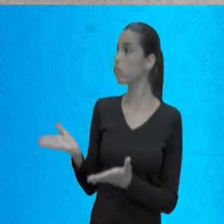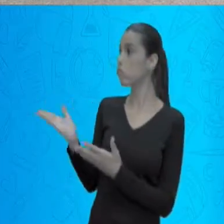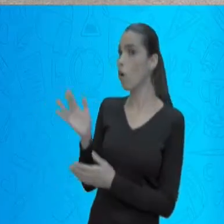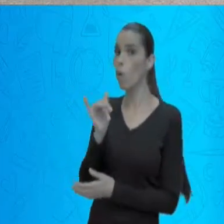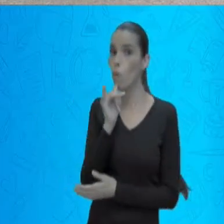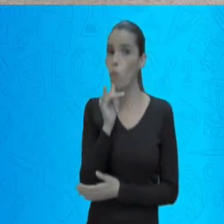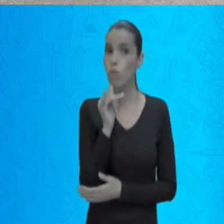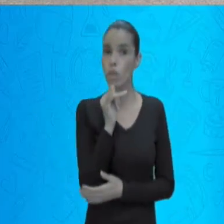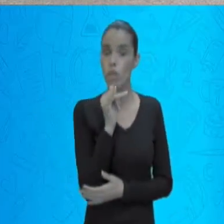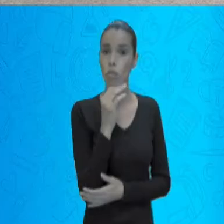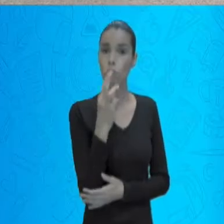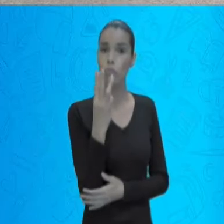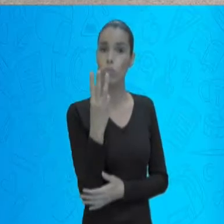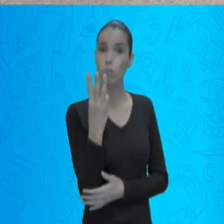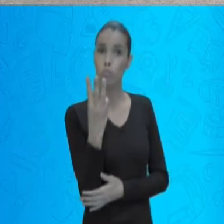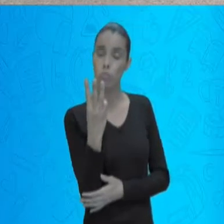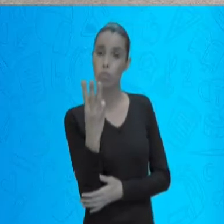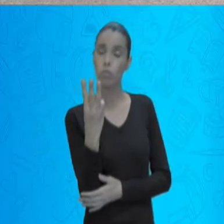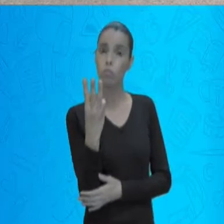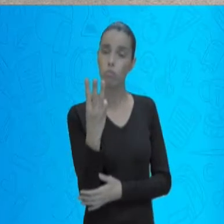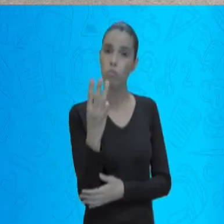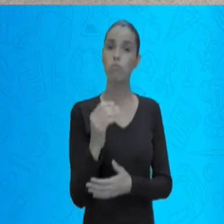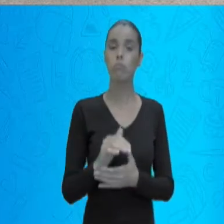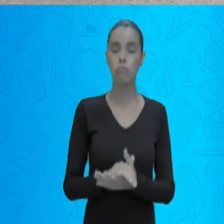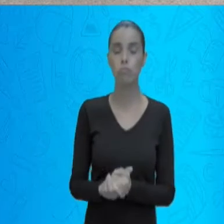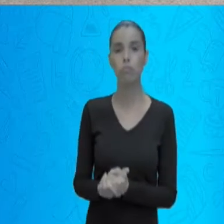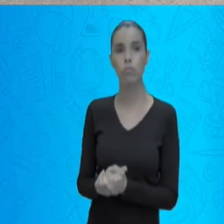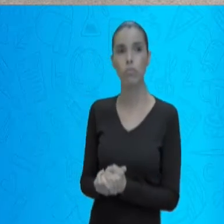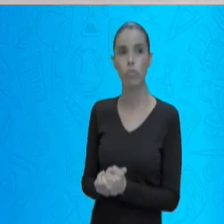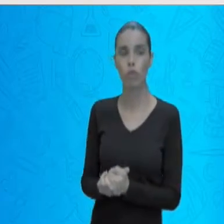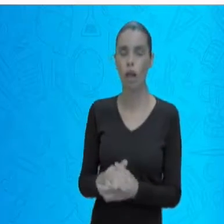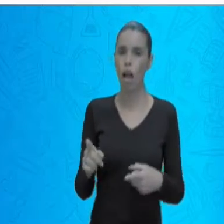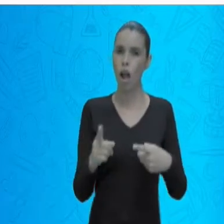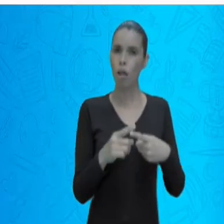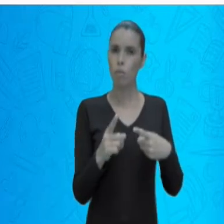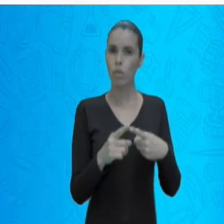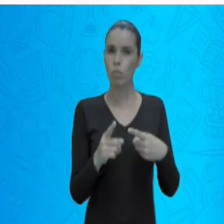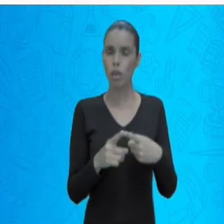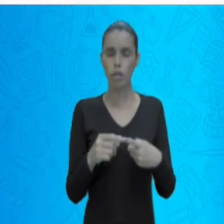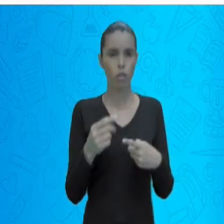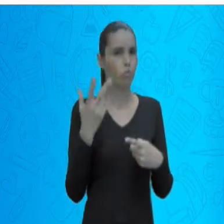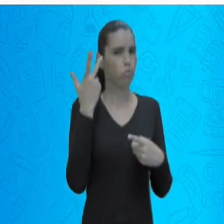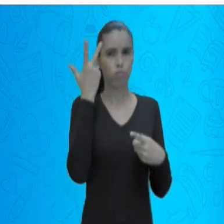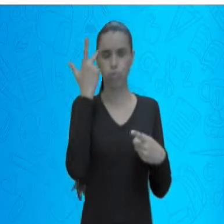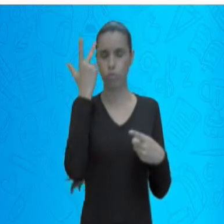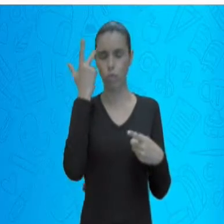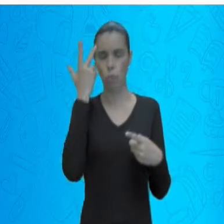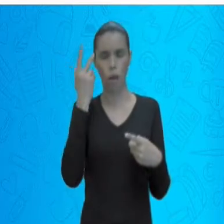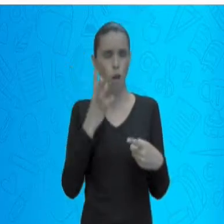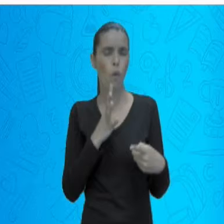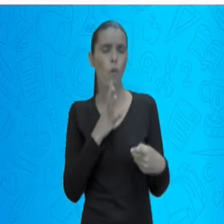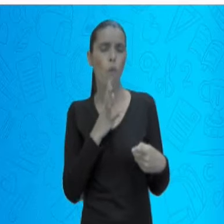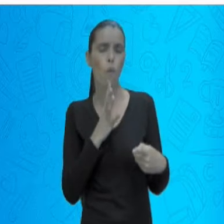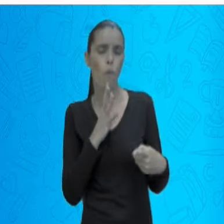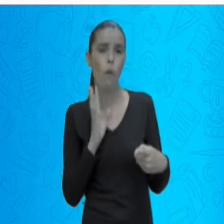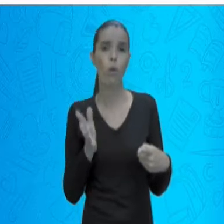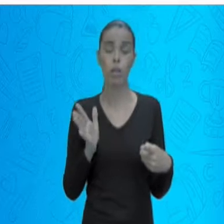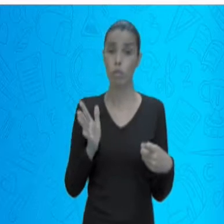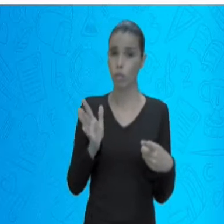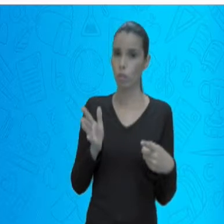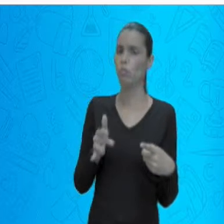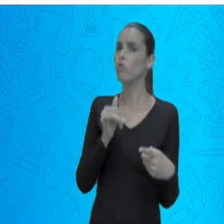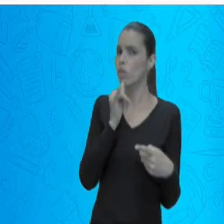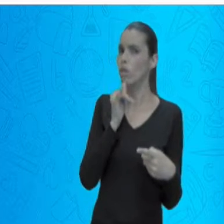três imagens. Esta aqui, bem comum, a gente costuma utilizar bastante como